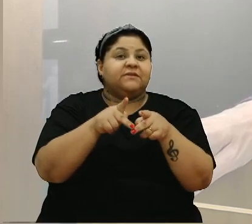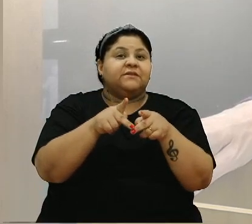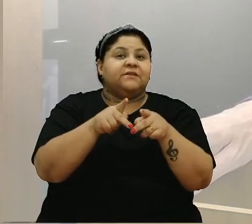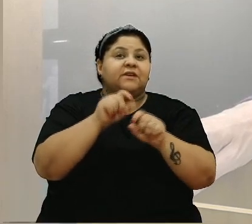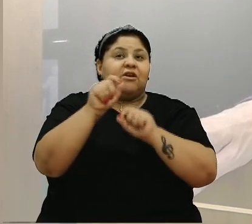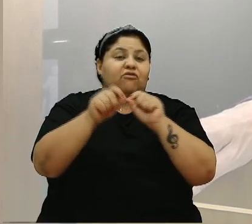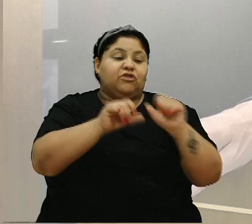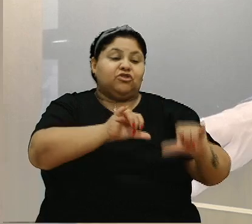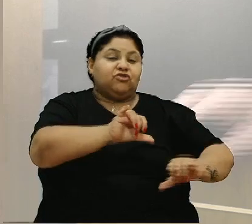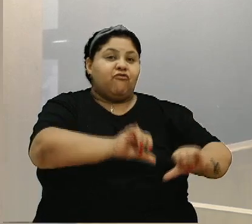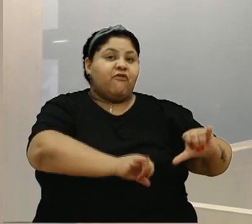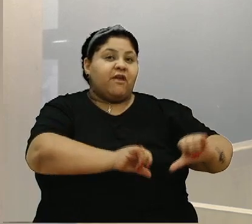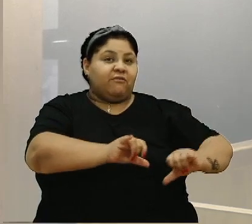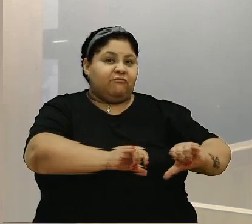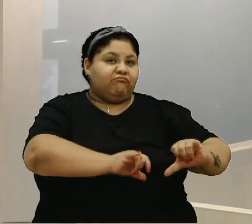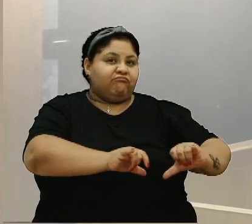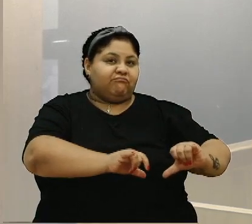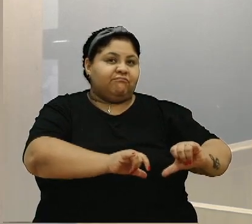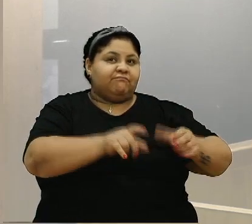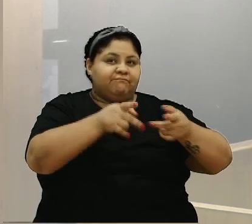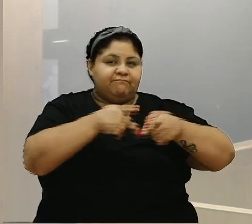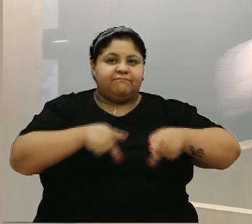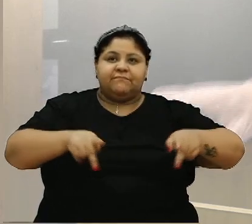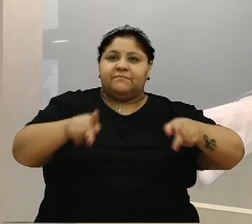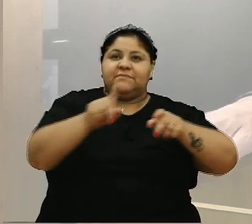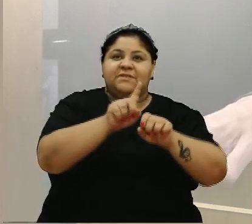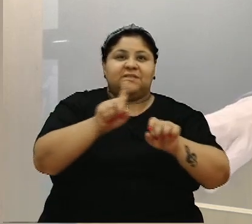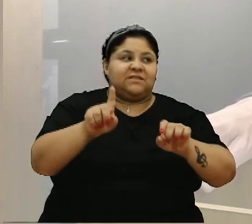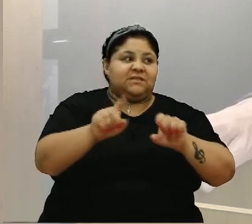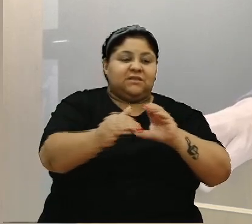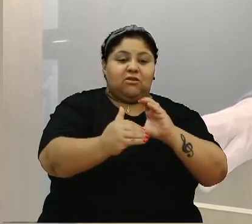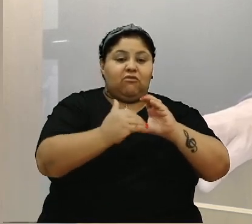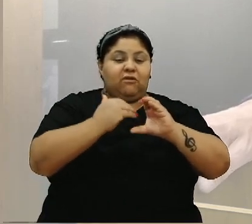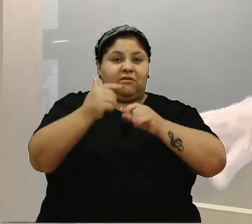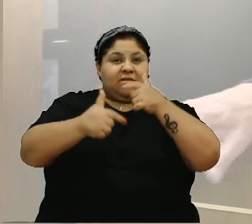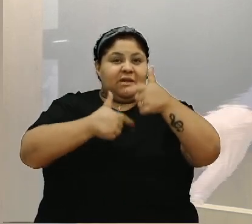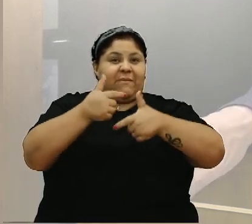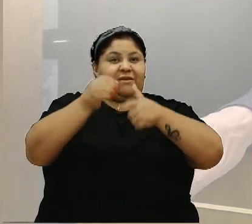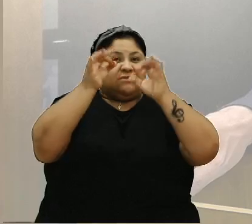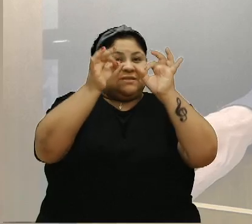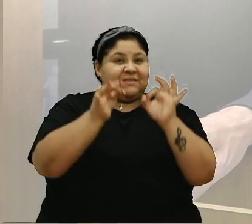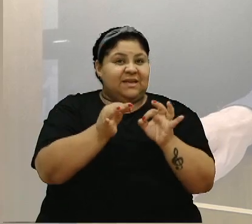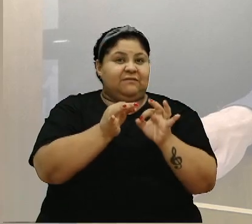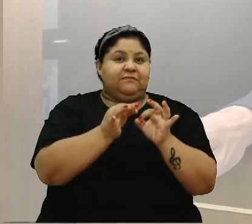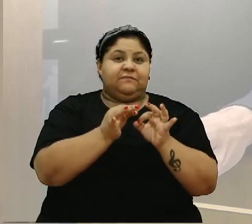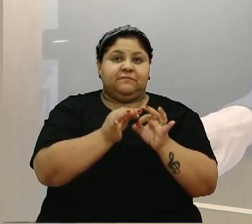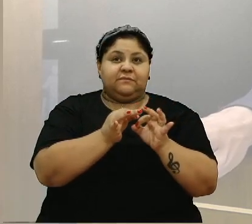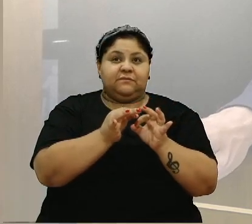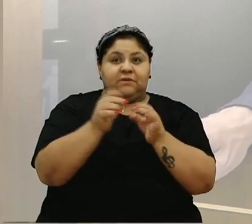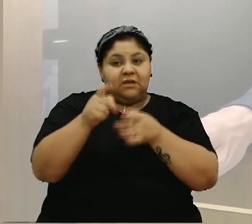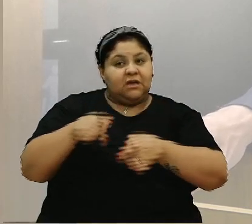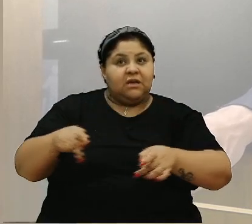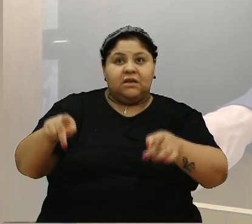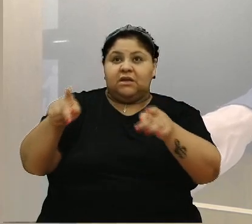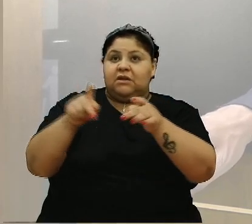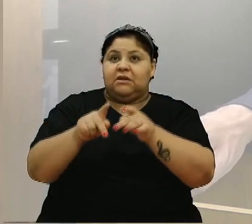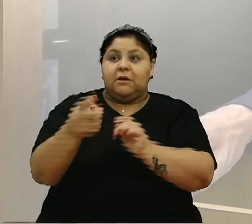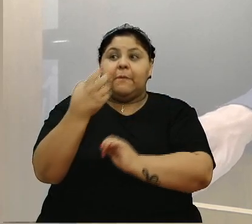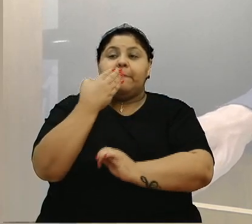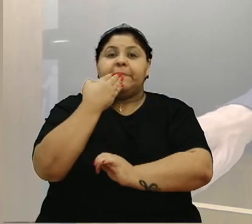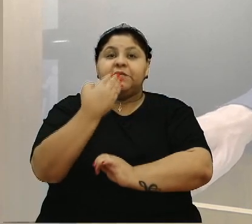está sofrendo, é a população que não está recebendo serviços públicos de qualidade, é a população que está